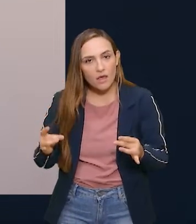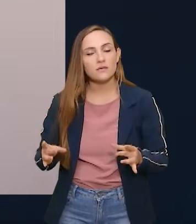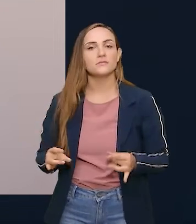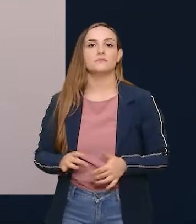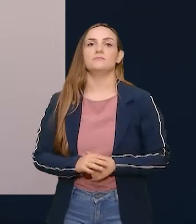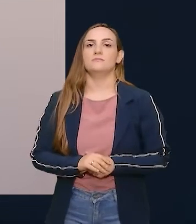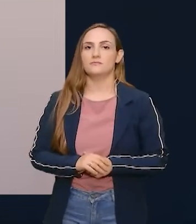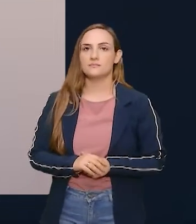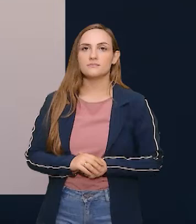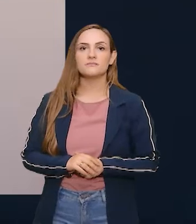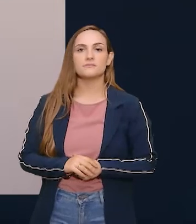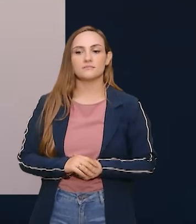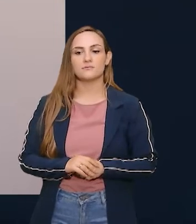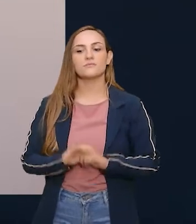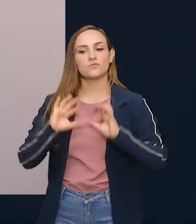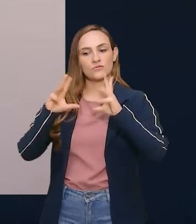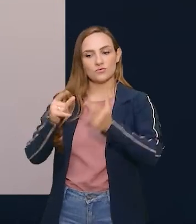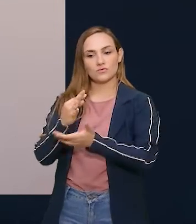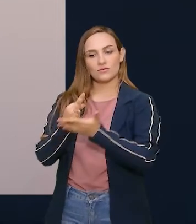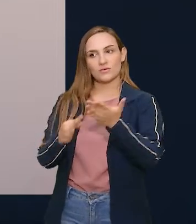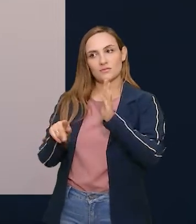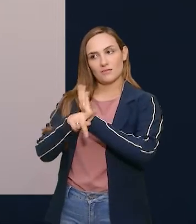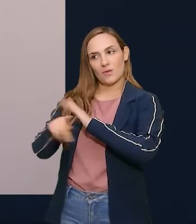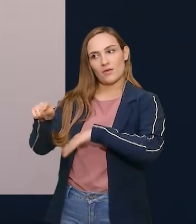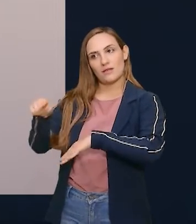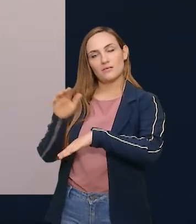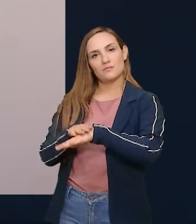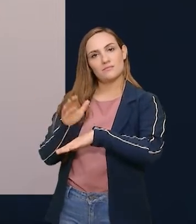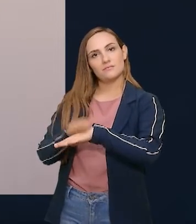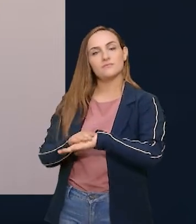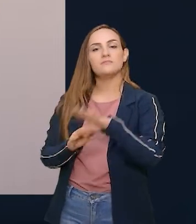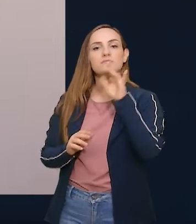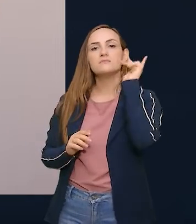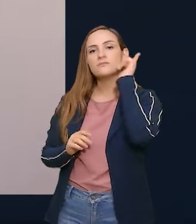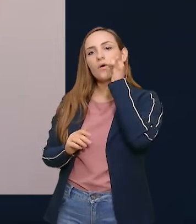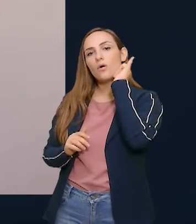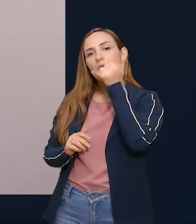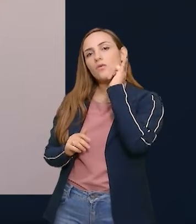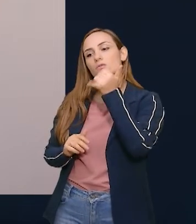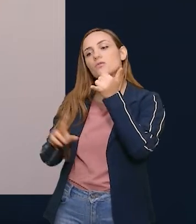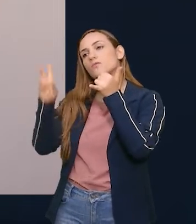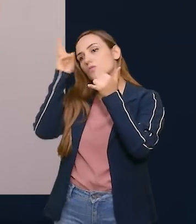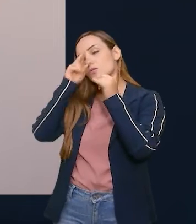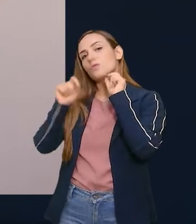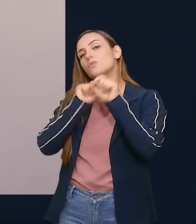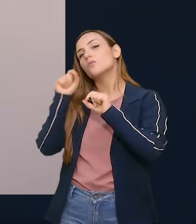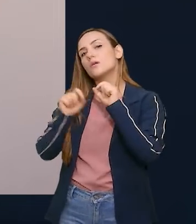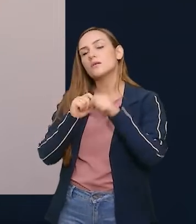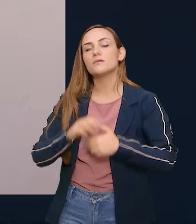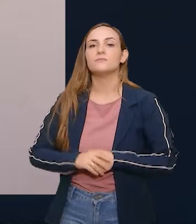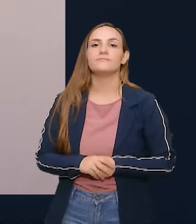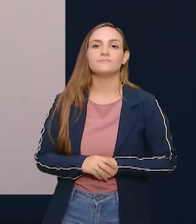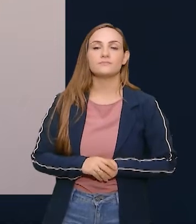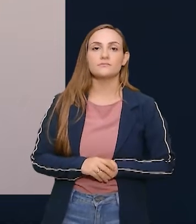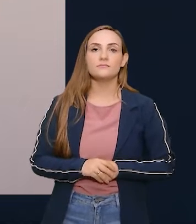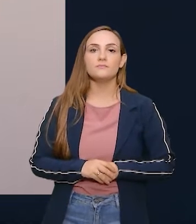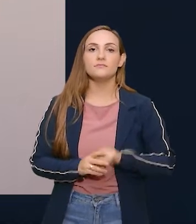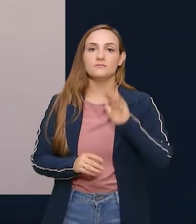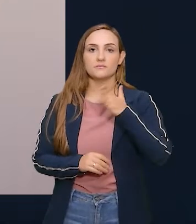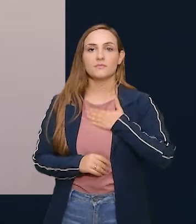impressionante. Só que o que impressiona também é que todo o texto foi feito por ela. E contando a história exatamente do